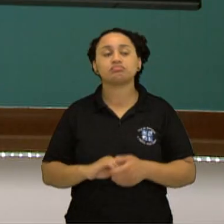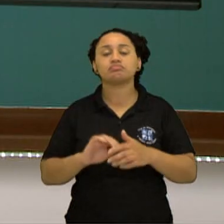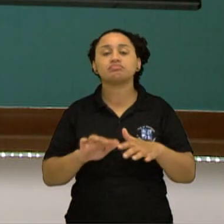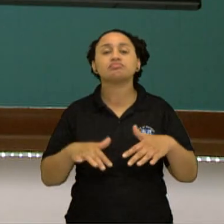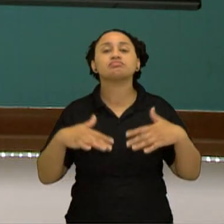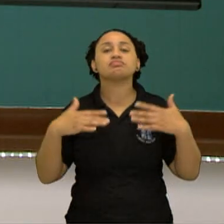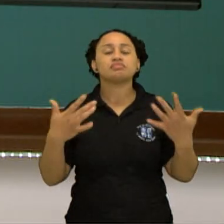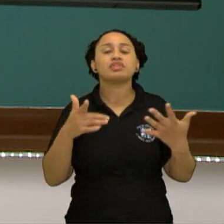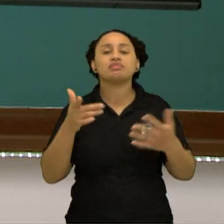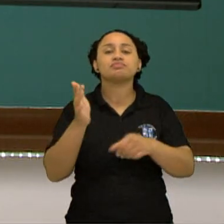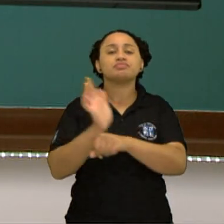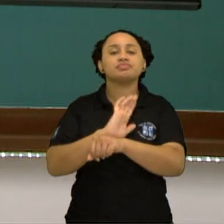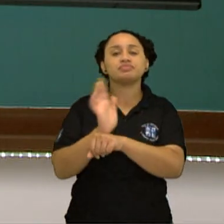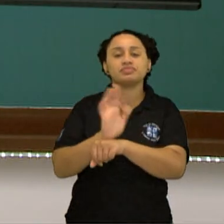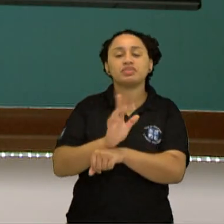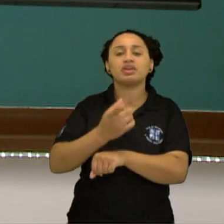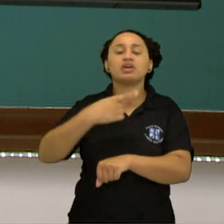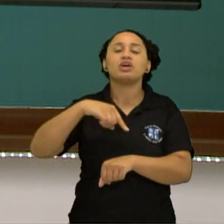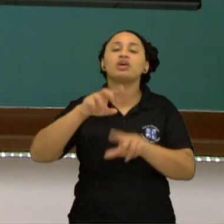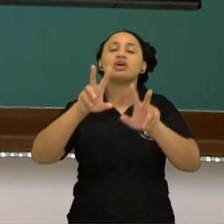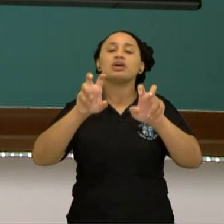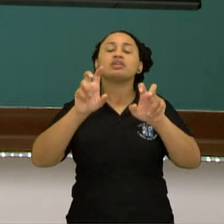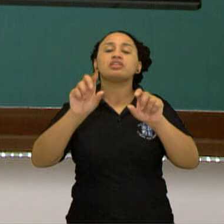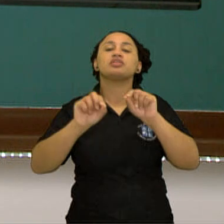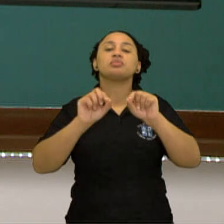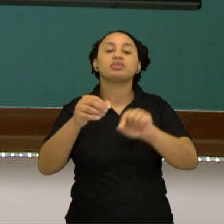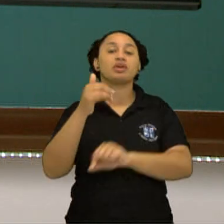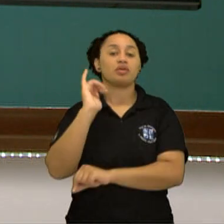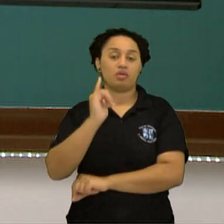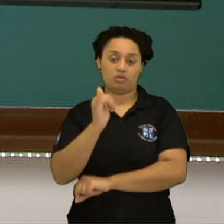Pessoal, nesse vídeo nós falamos